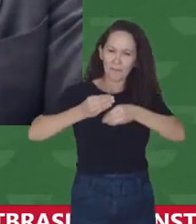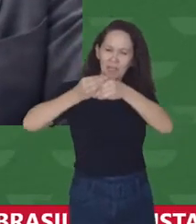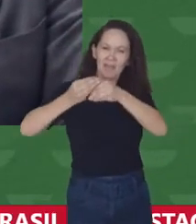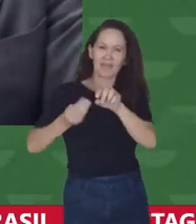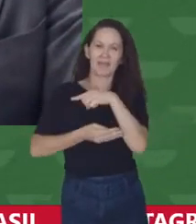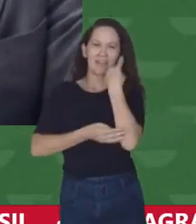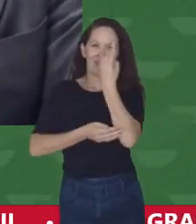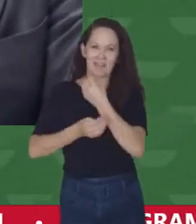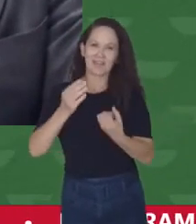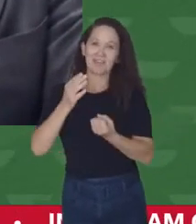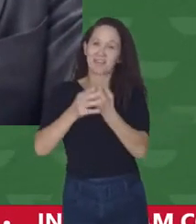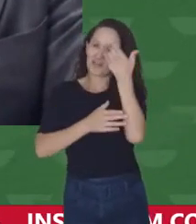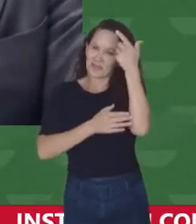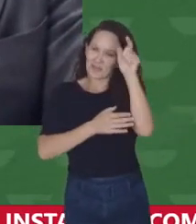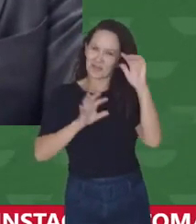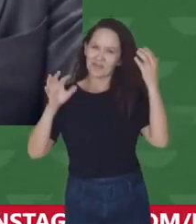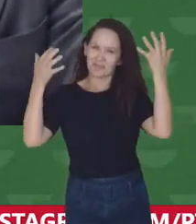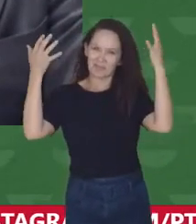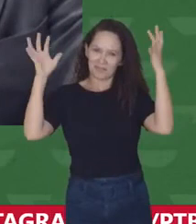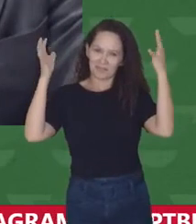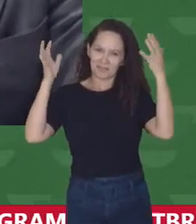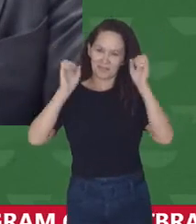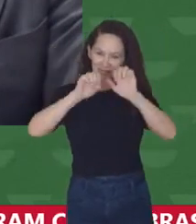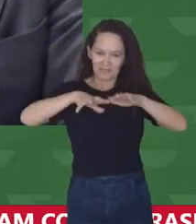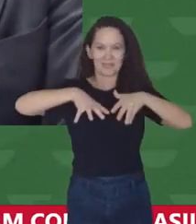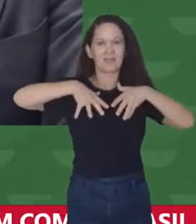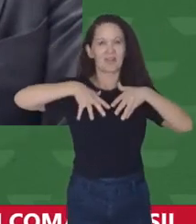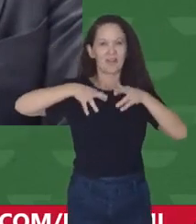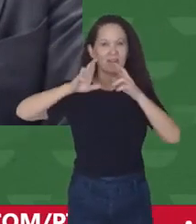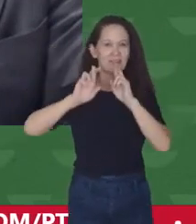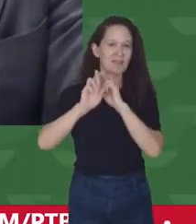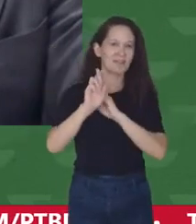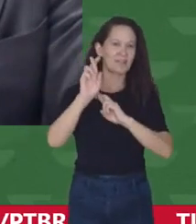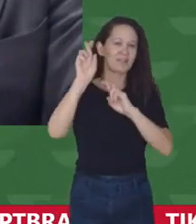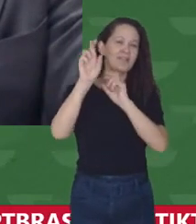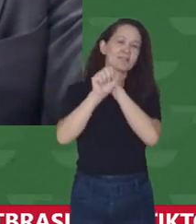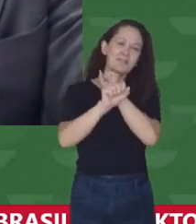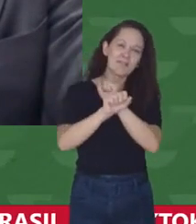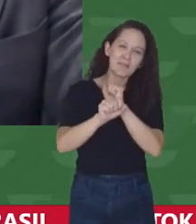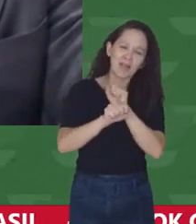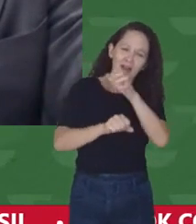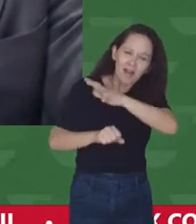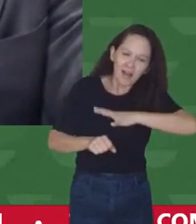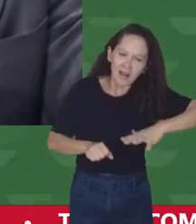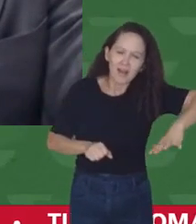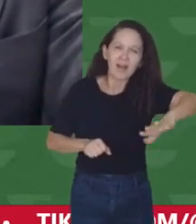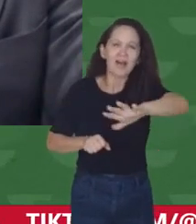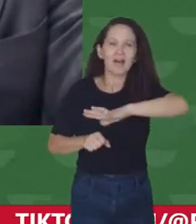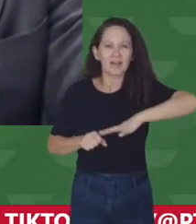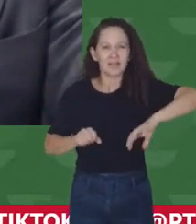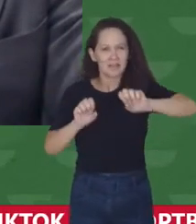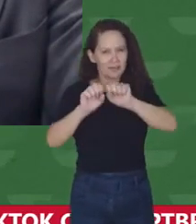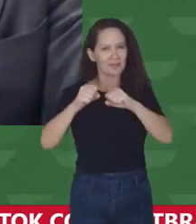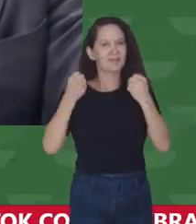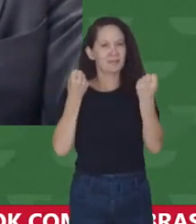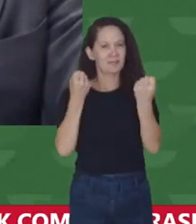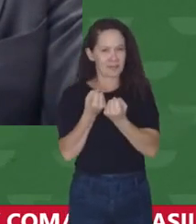e por isso, mais uma vez, eu parabenizo a bancada, a FPA, os setoriais por esse seminário.